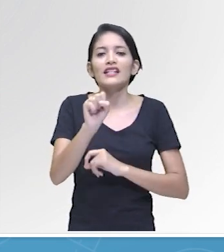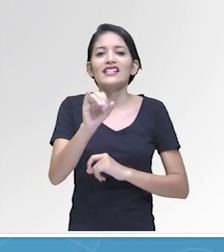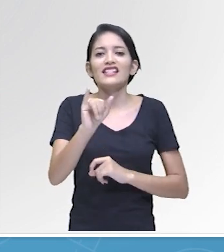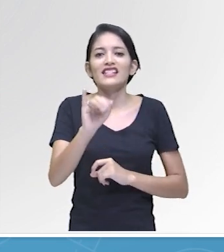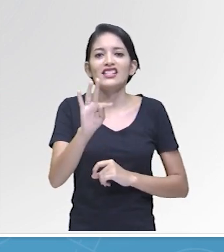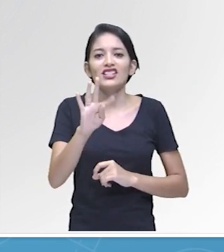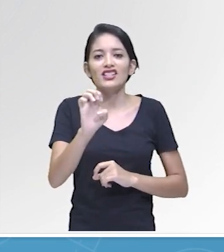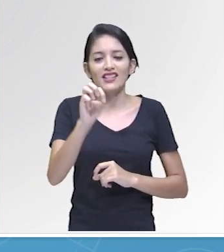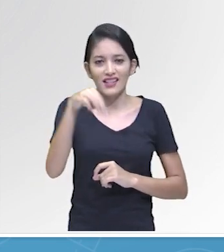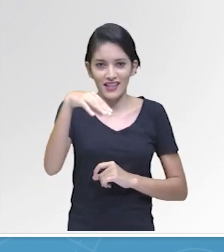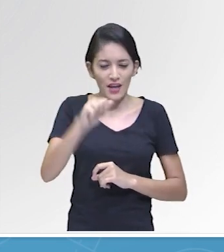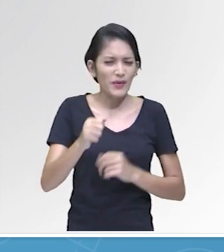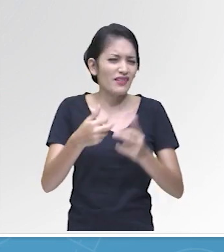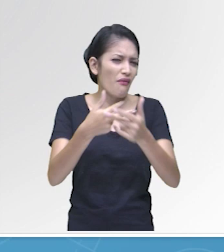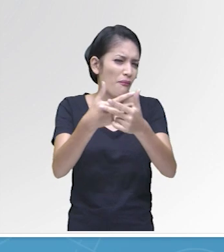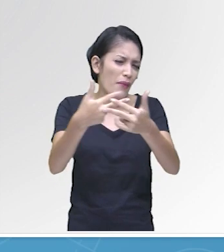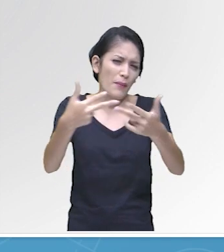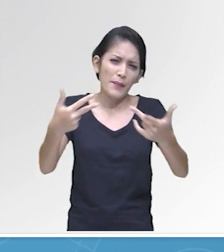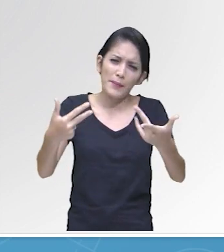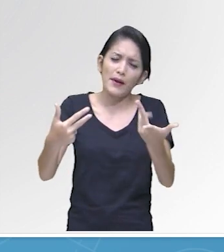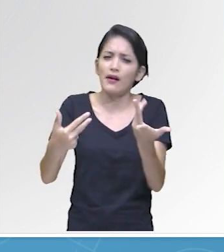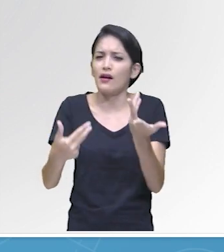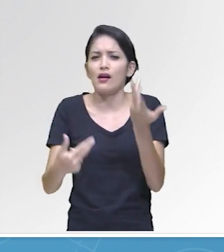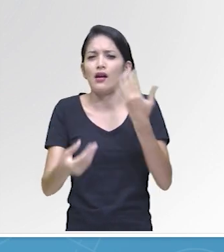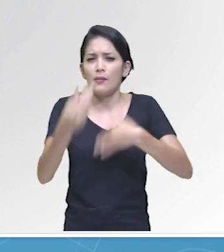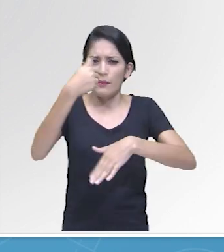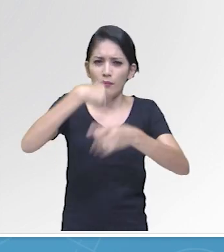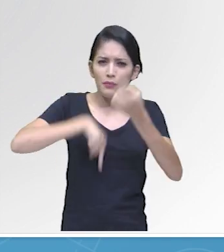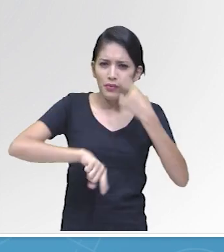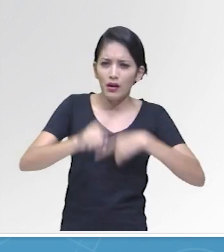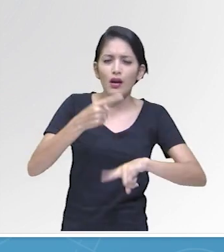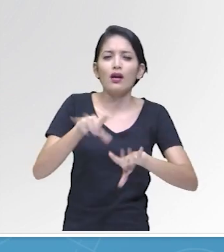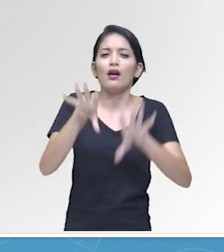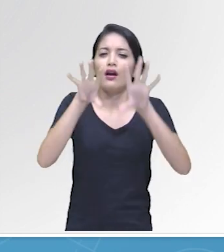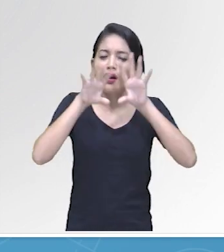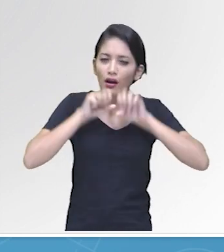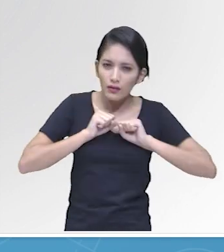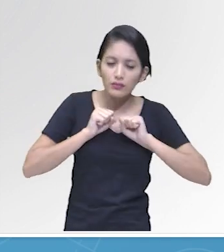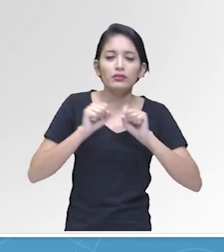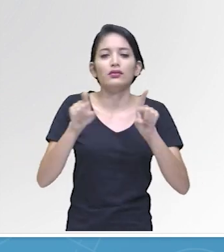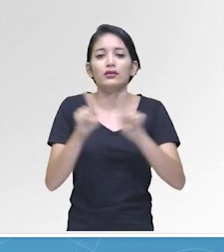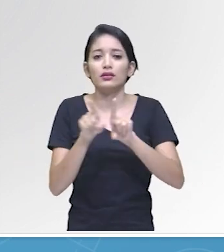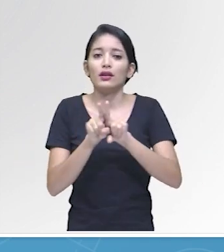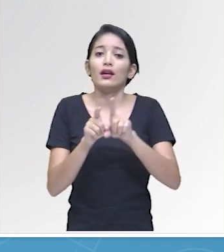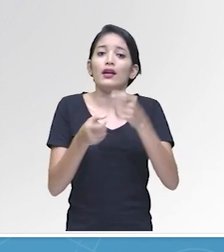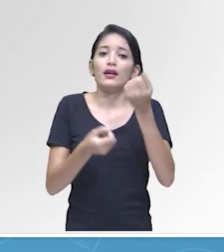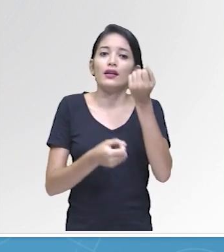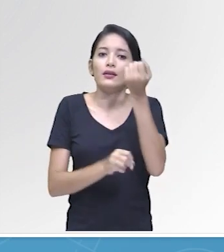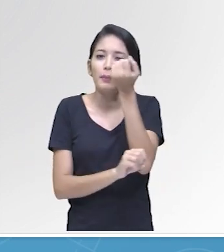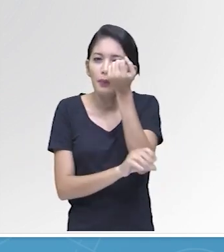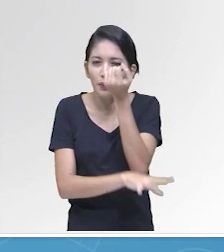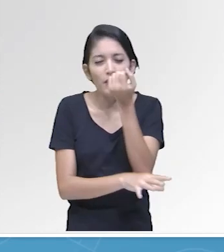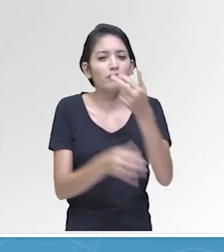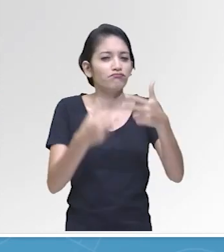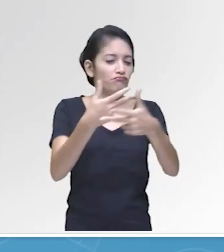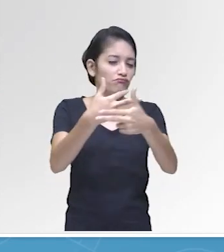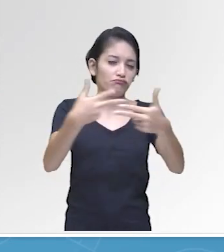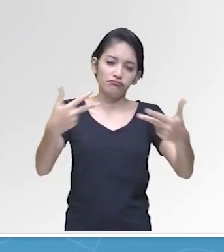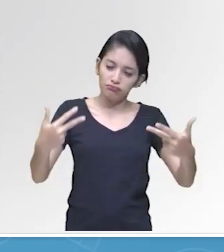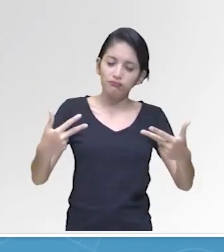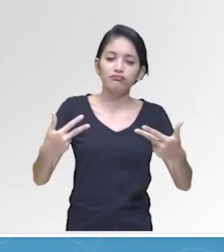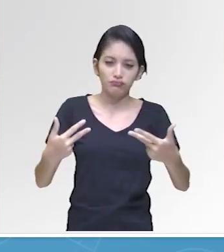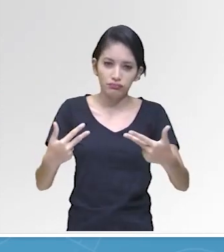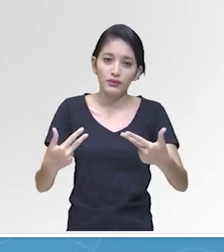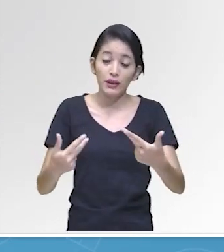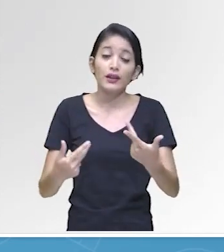a gente tem vários sistemas aí, sistema circulatório, sistema respiratório, sistema urinário. Esse jogo